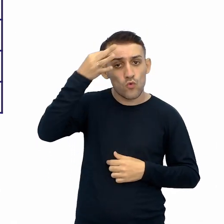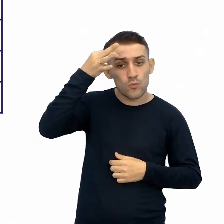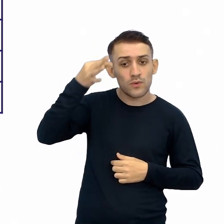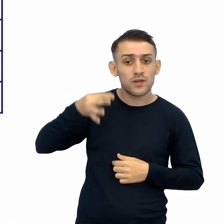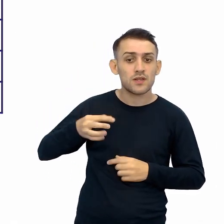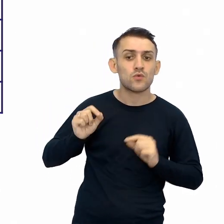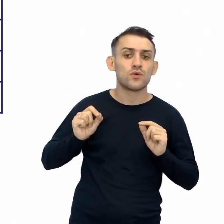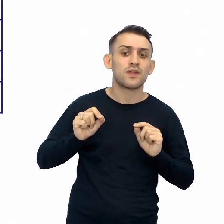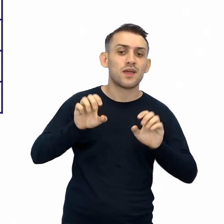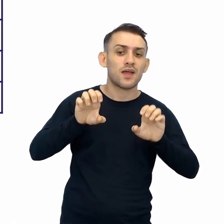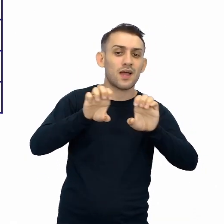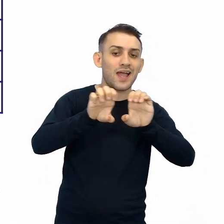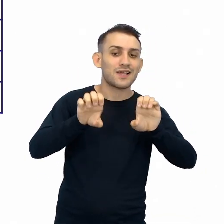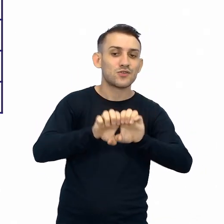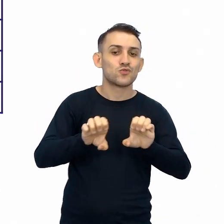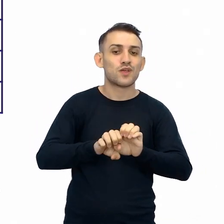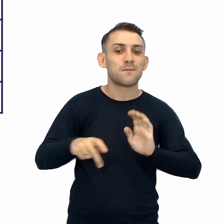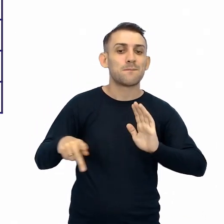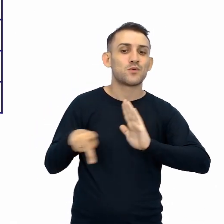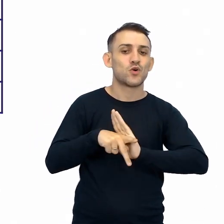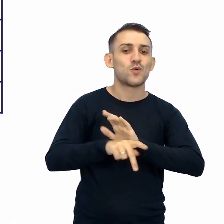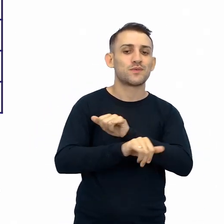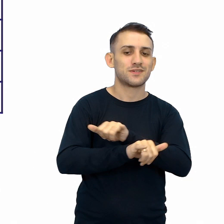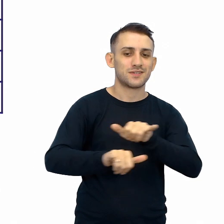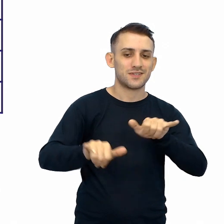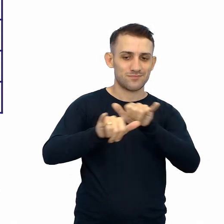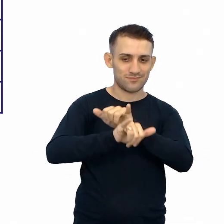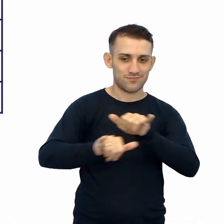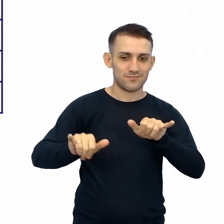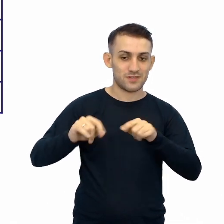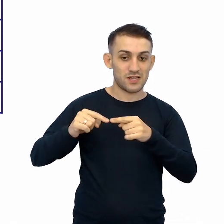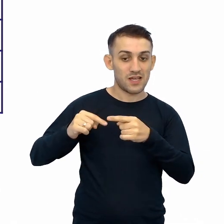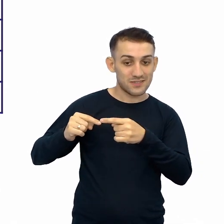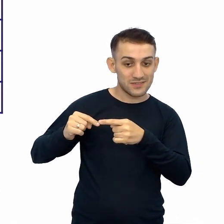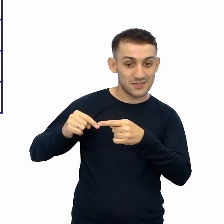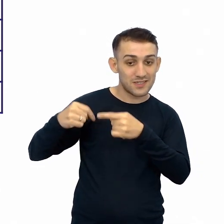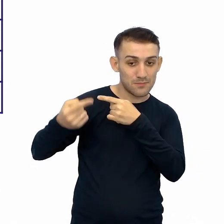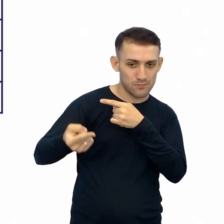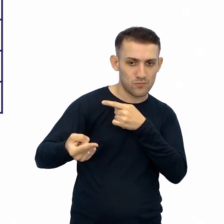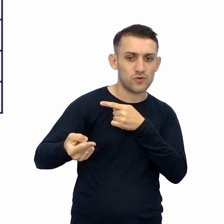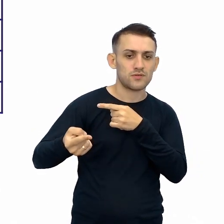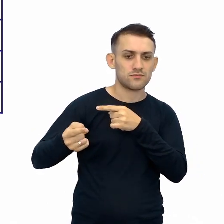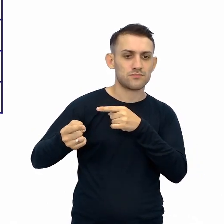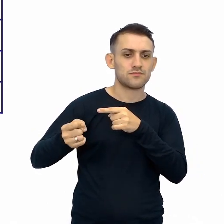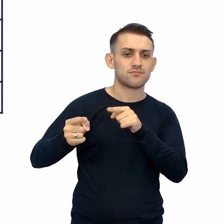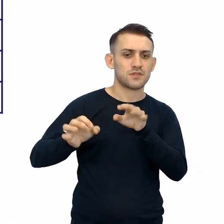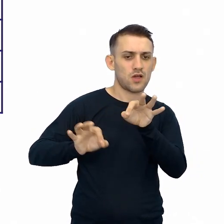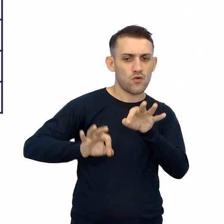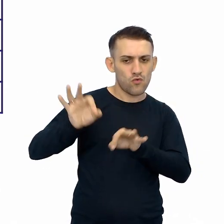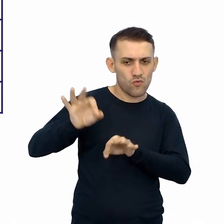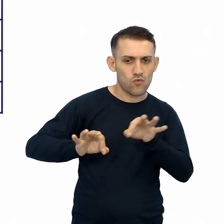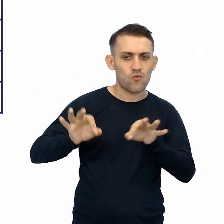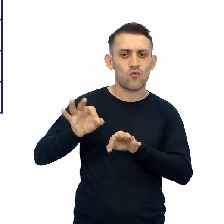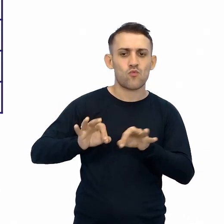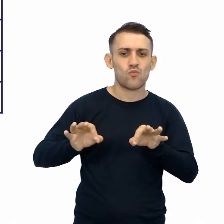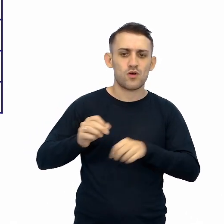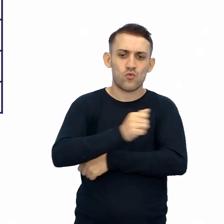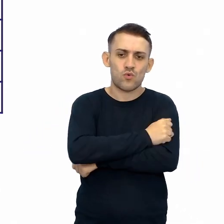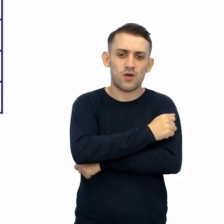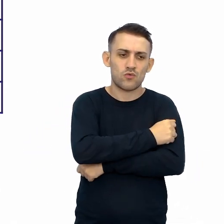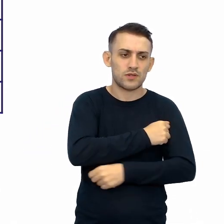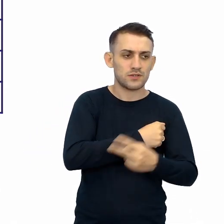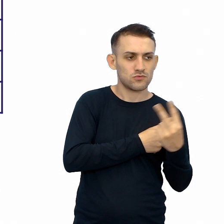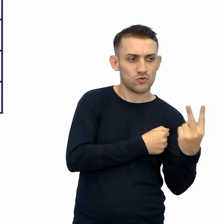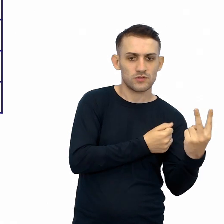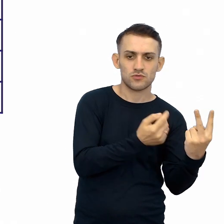a estrutura da notícia. Daí, na sequência, organizando os estudantes em duplas,